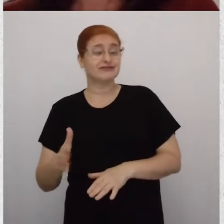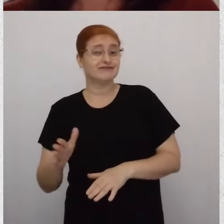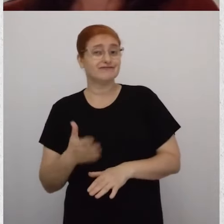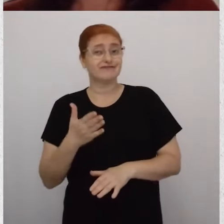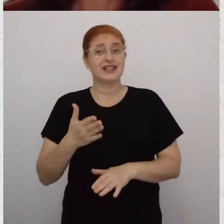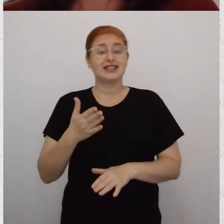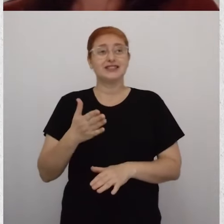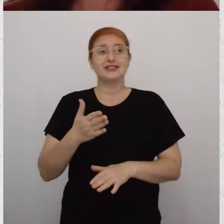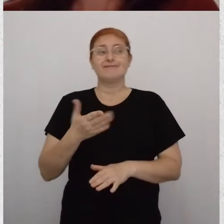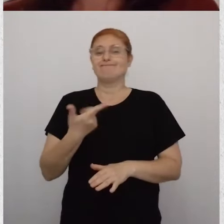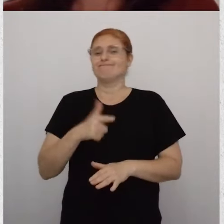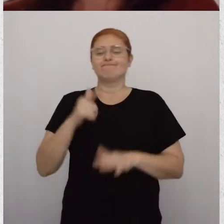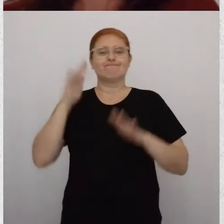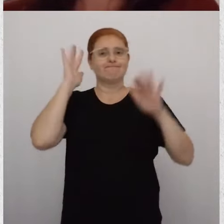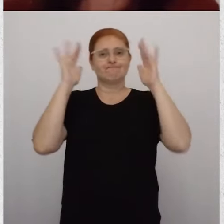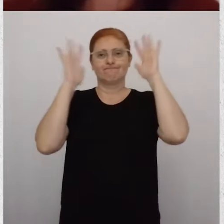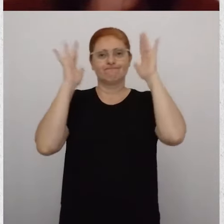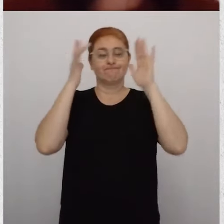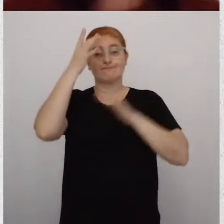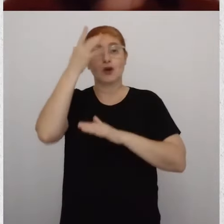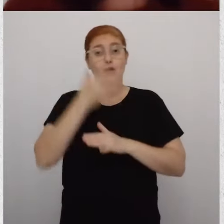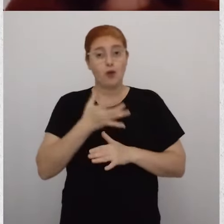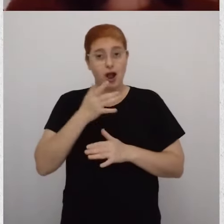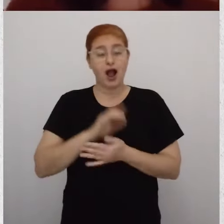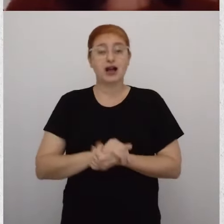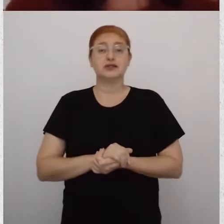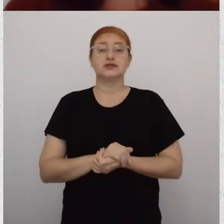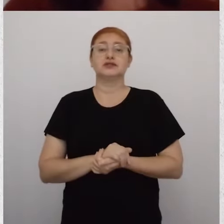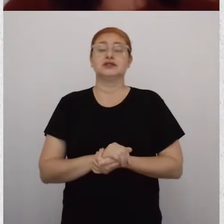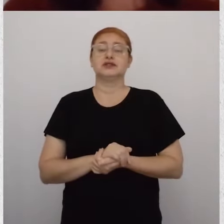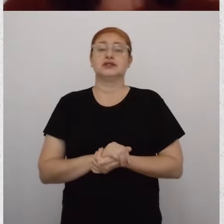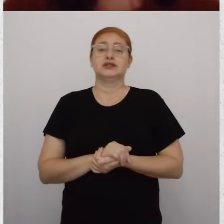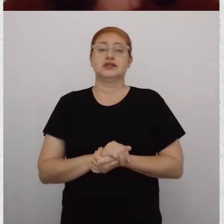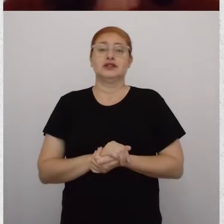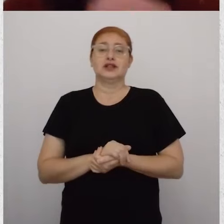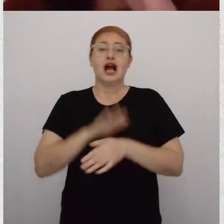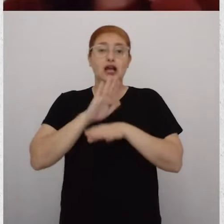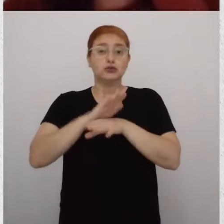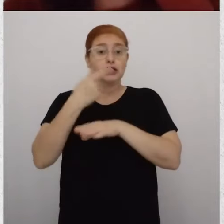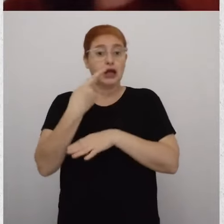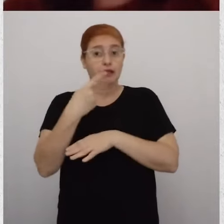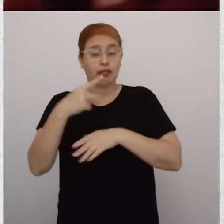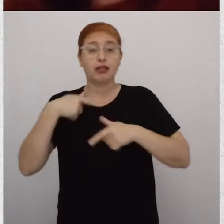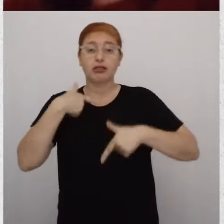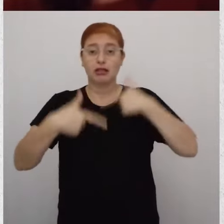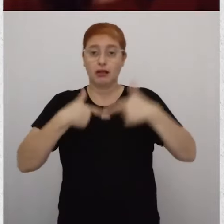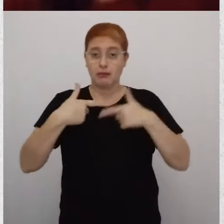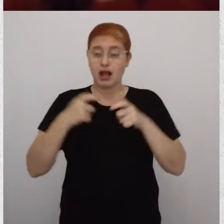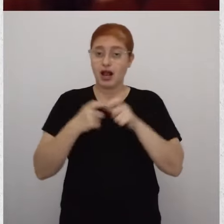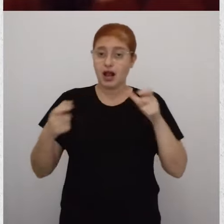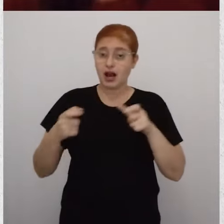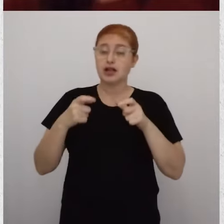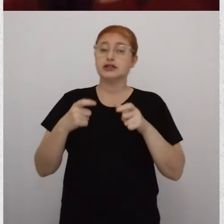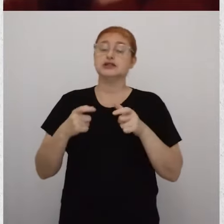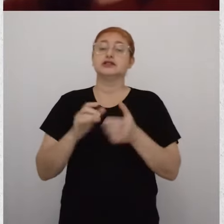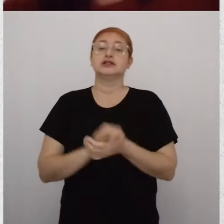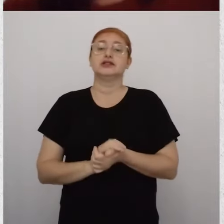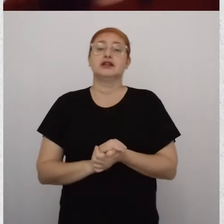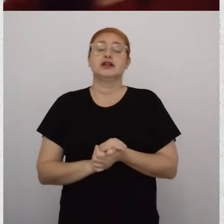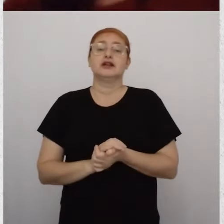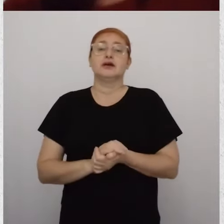é refletido. Então, eu acho que a contribuição do teu trabalho ela é grande também por isso. Na